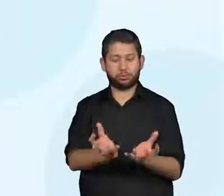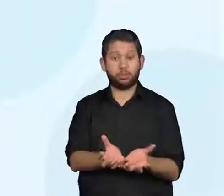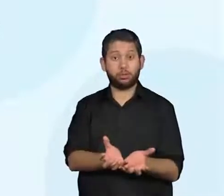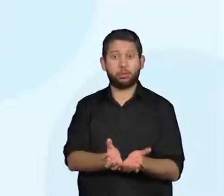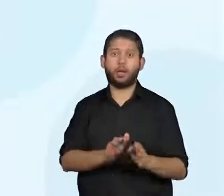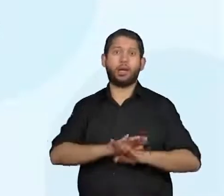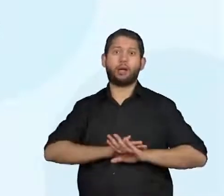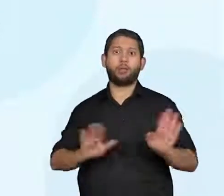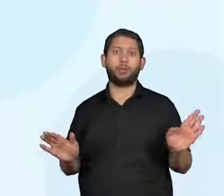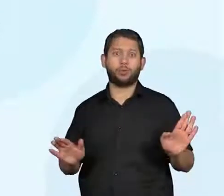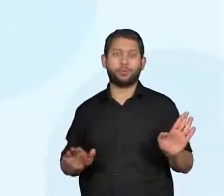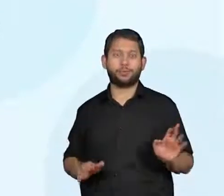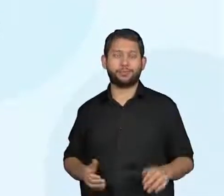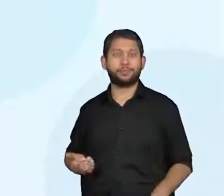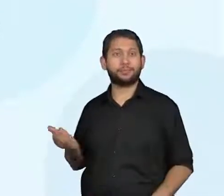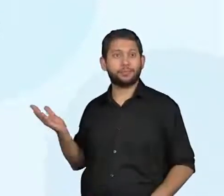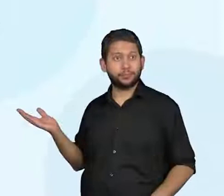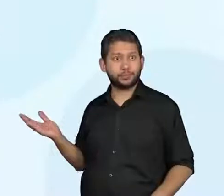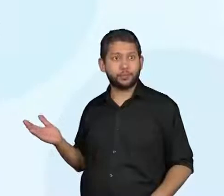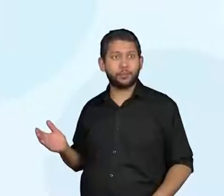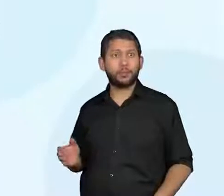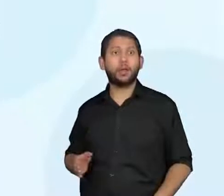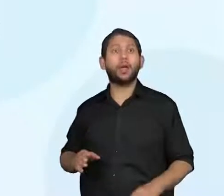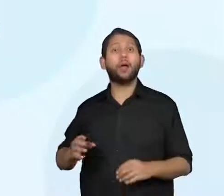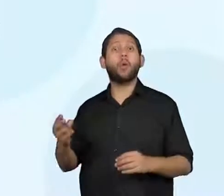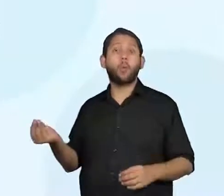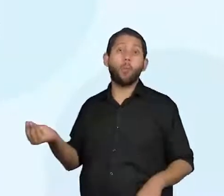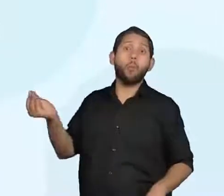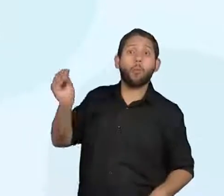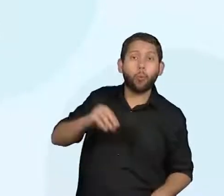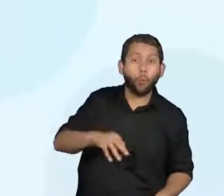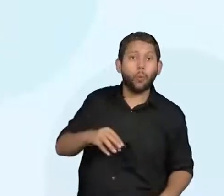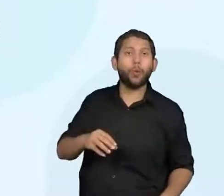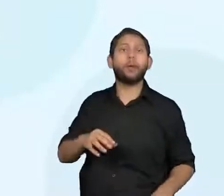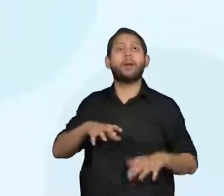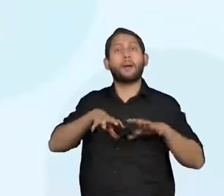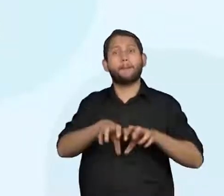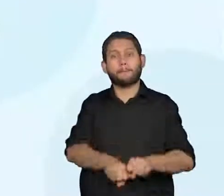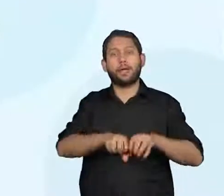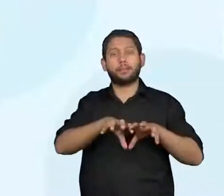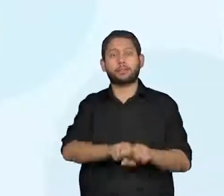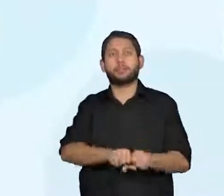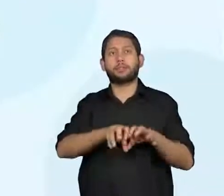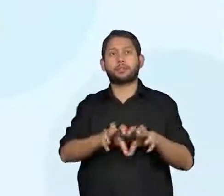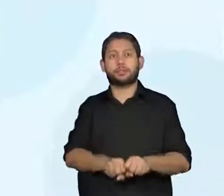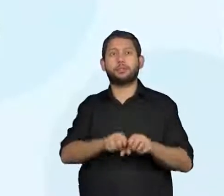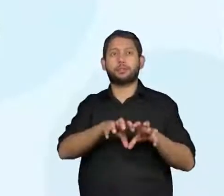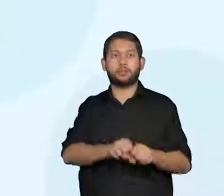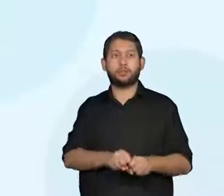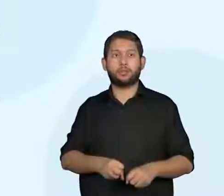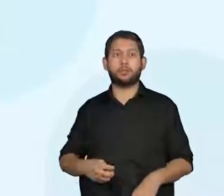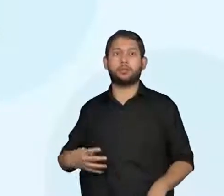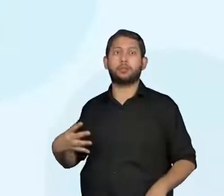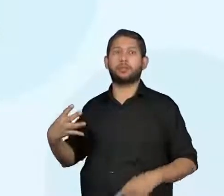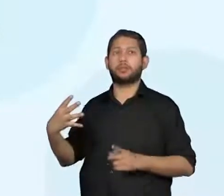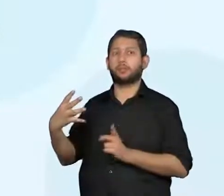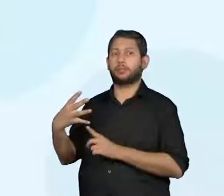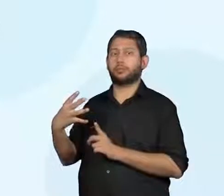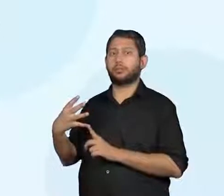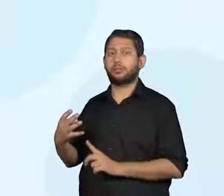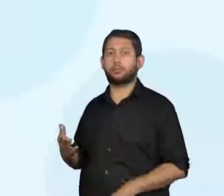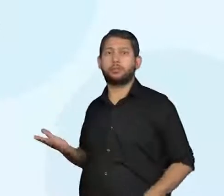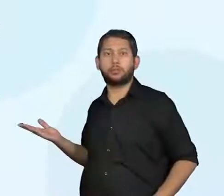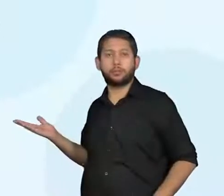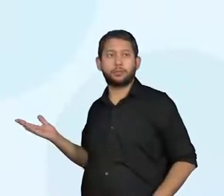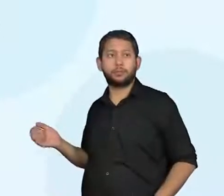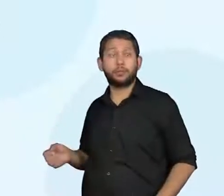no imperativo. Acrescente e amasse. E o ficar, nós podemos